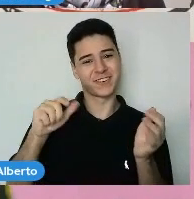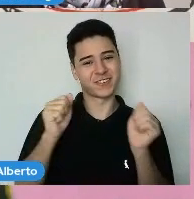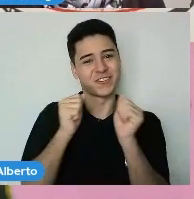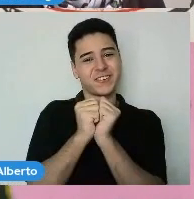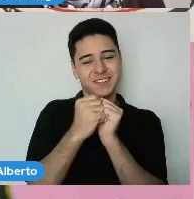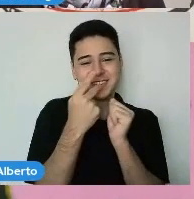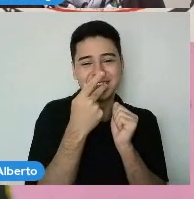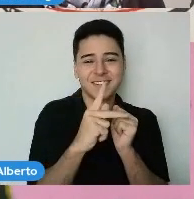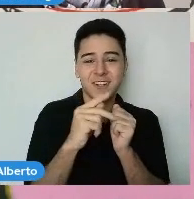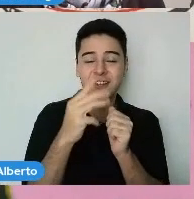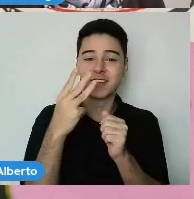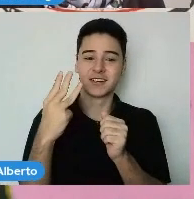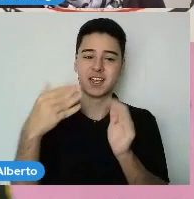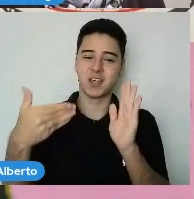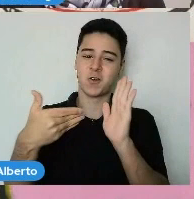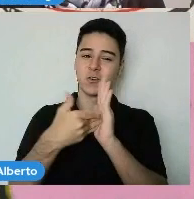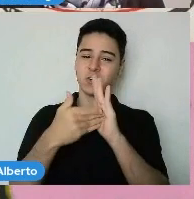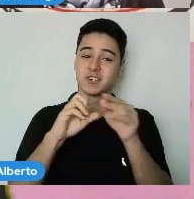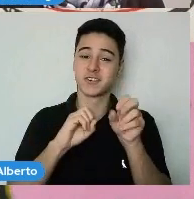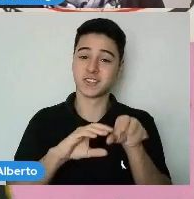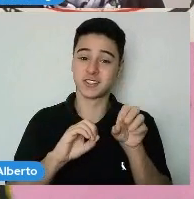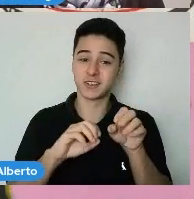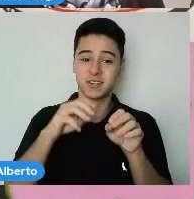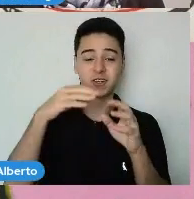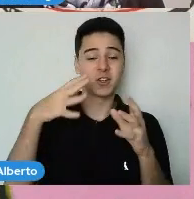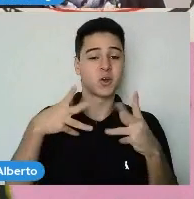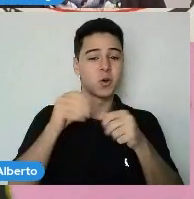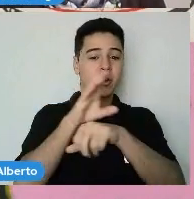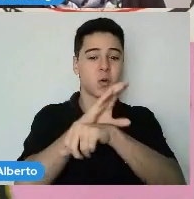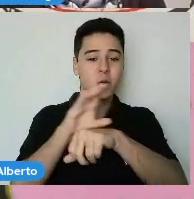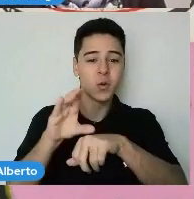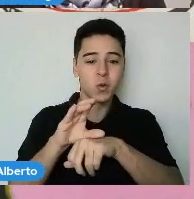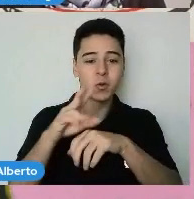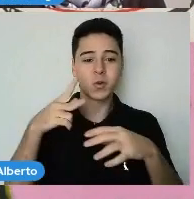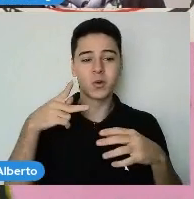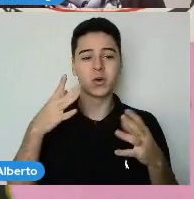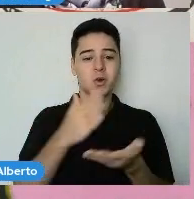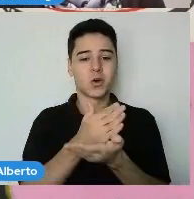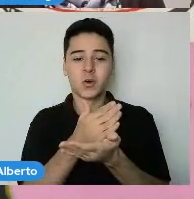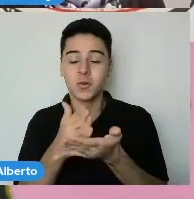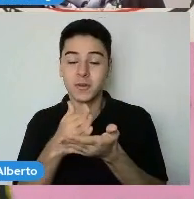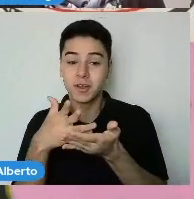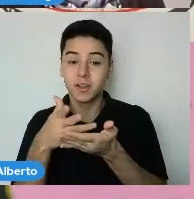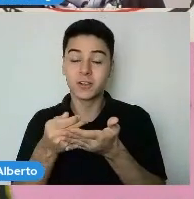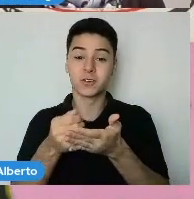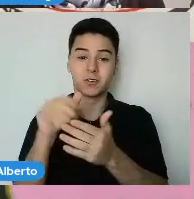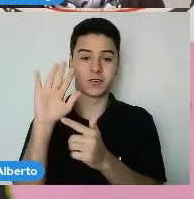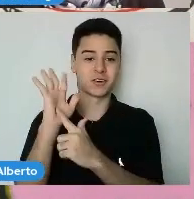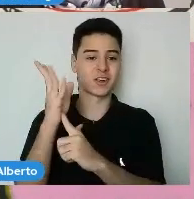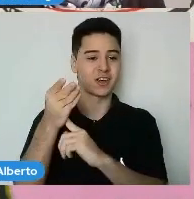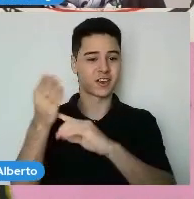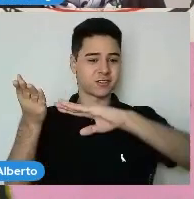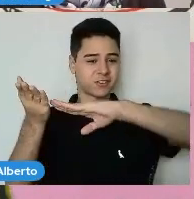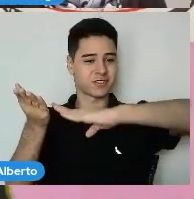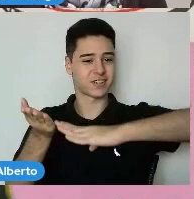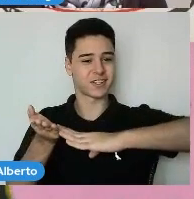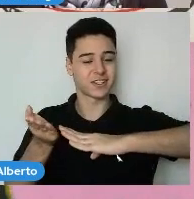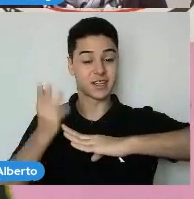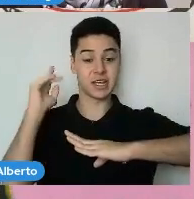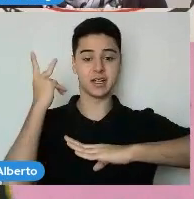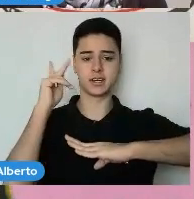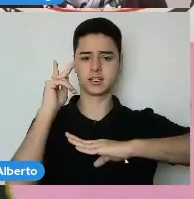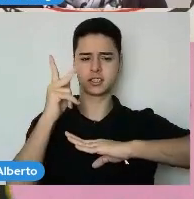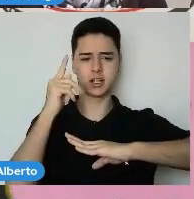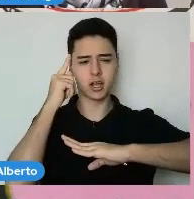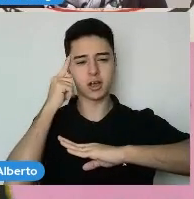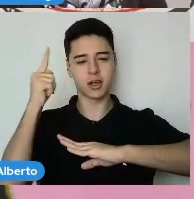nossa terceira e última aula do mini curso teórico Introdução à Arte Contemporânea, História, Conceitos